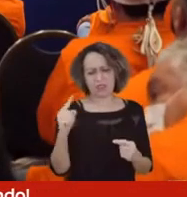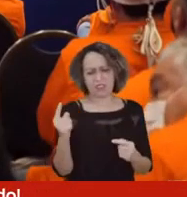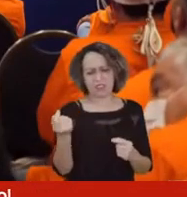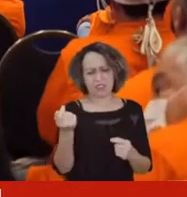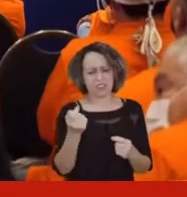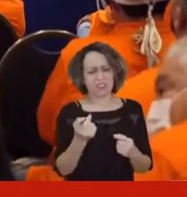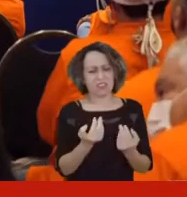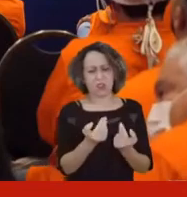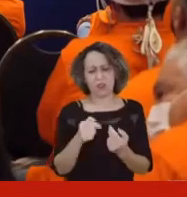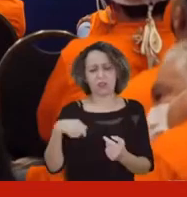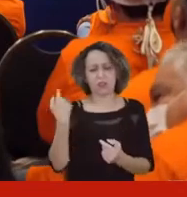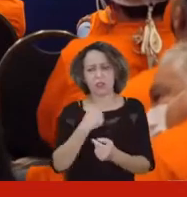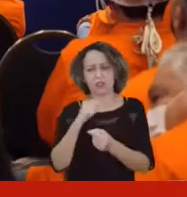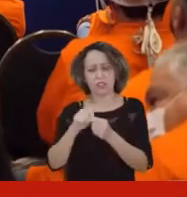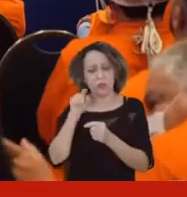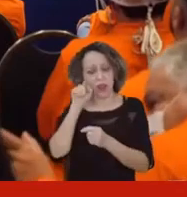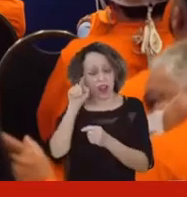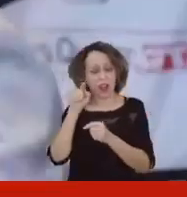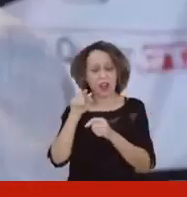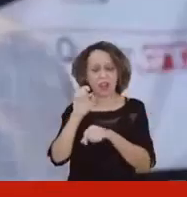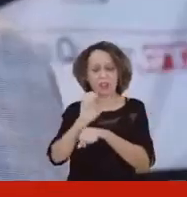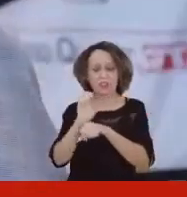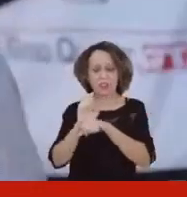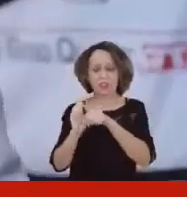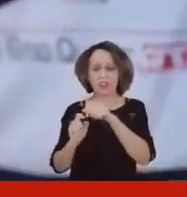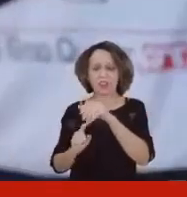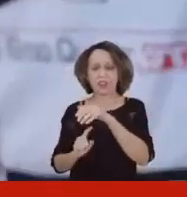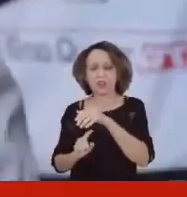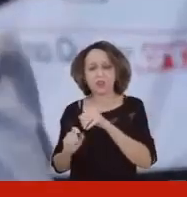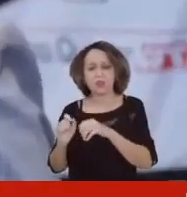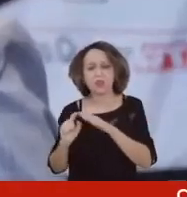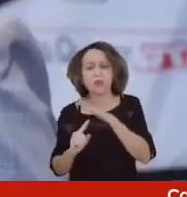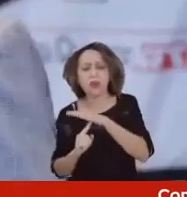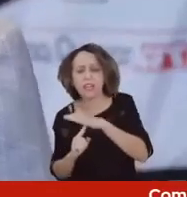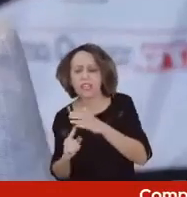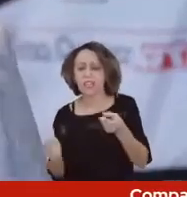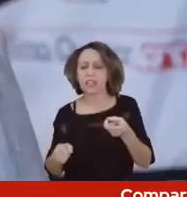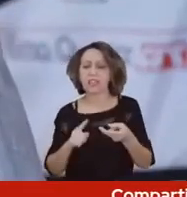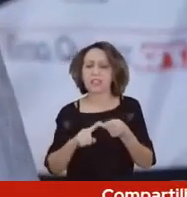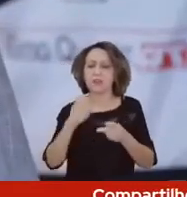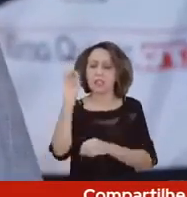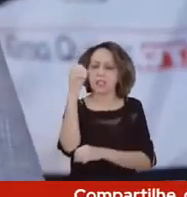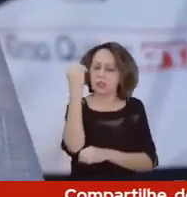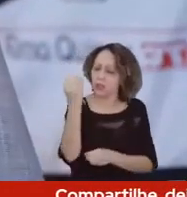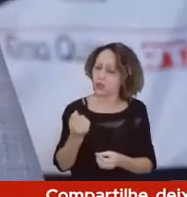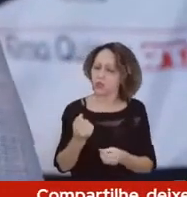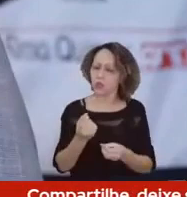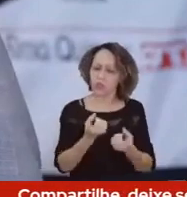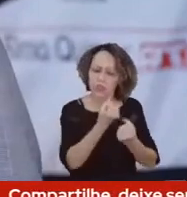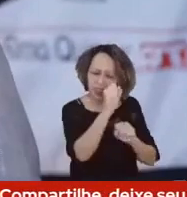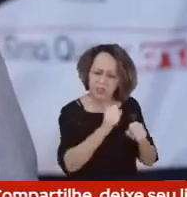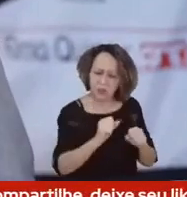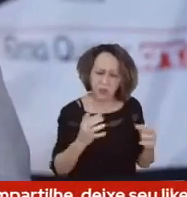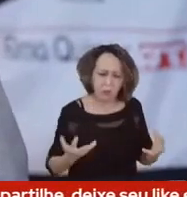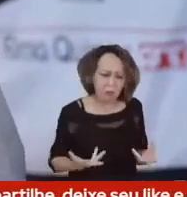nós fizemos no Rio Grande do Sul, fazer ela produzir mais, melhorar a qualidade do combustível que nós